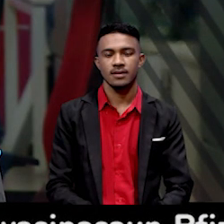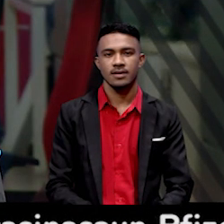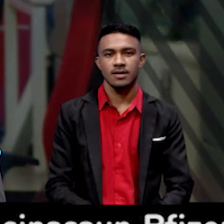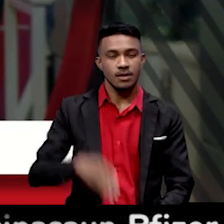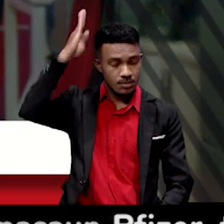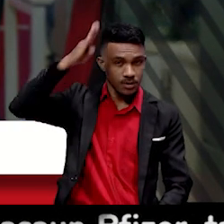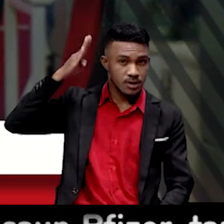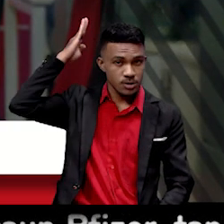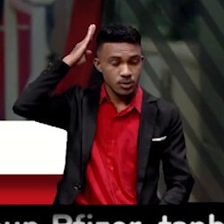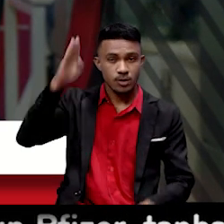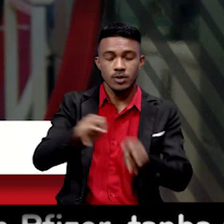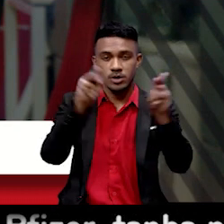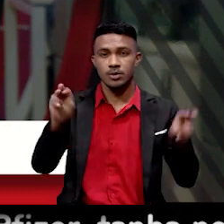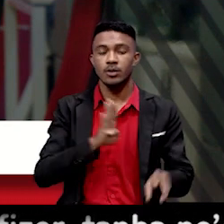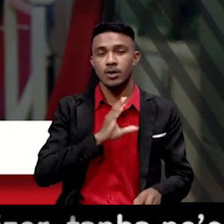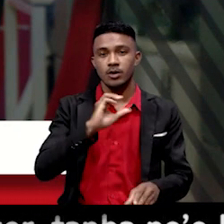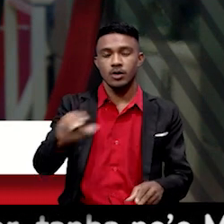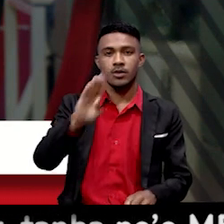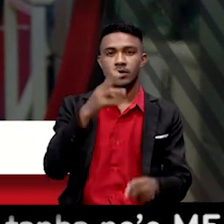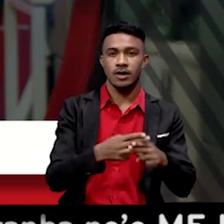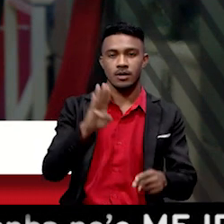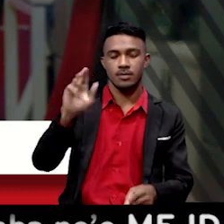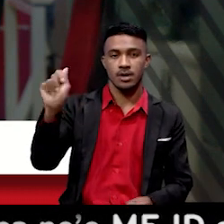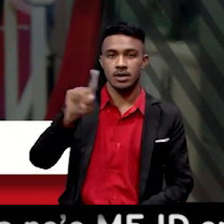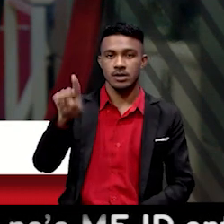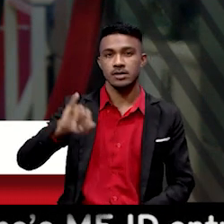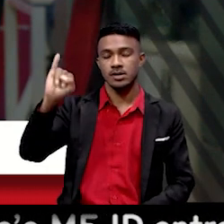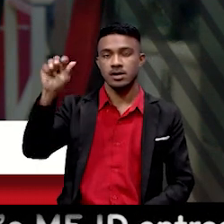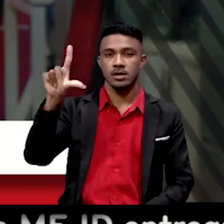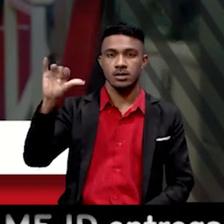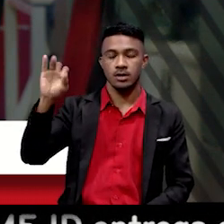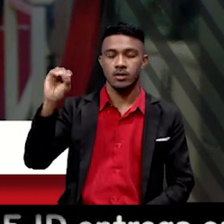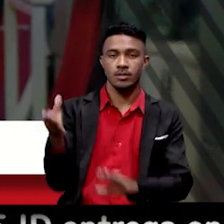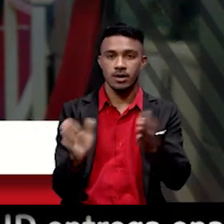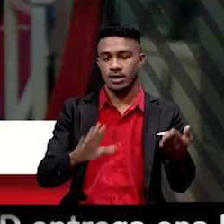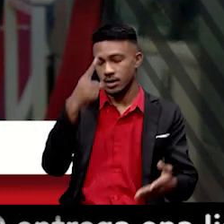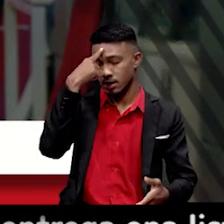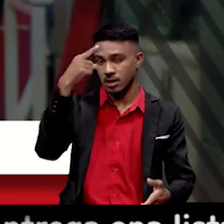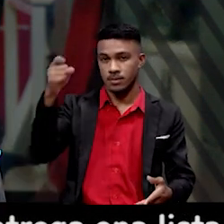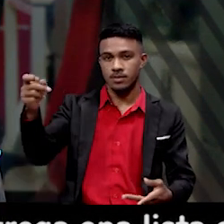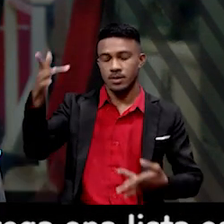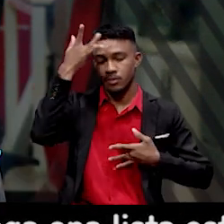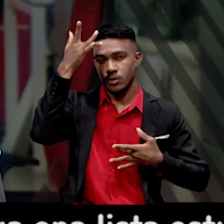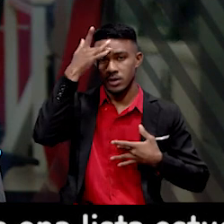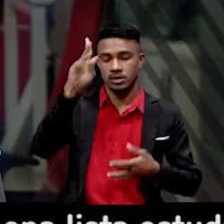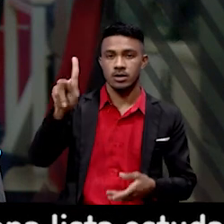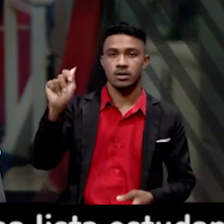Amo Bispo Diocese Baucau, Dom Basilio do Nascimento, hakotu ona, ni peregrinasaun, tanba atake, kardiáku.